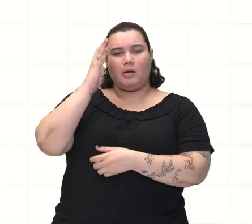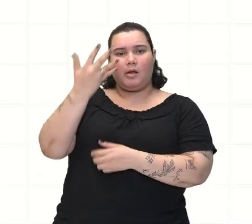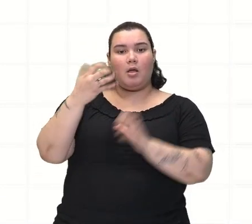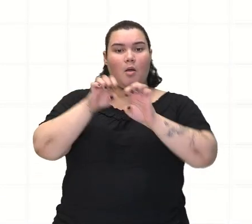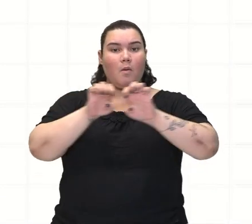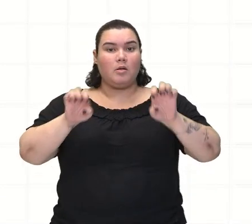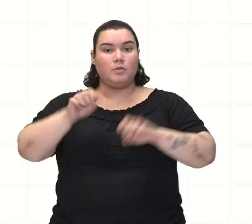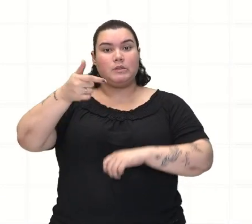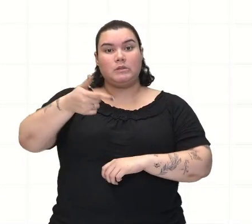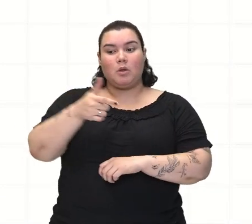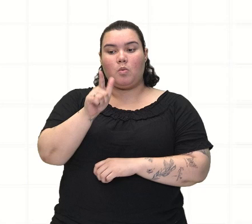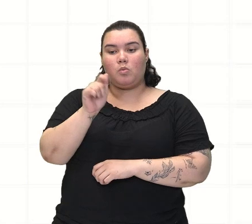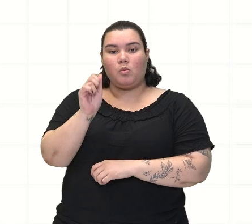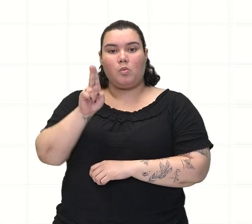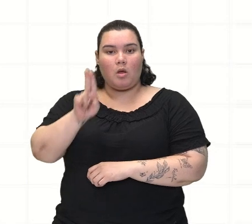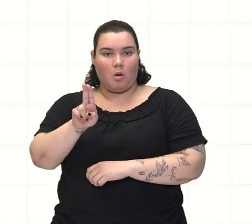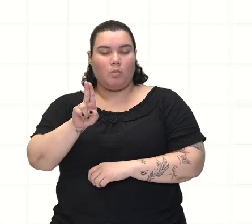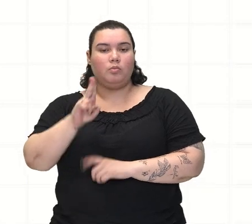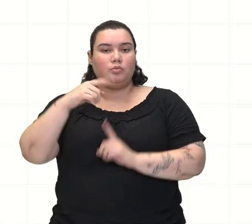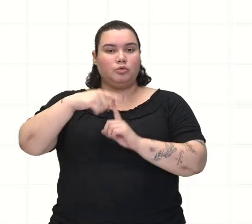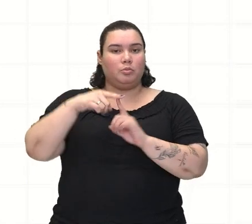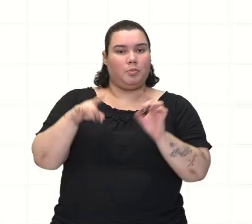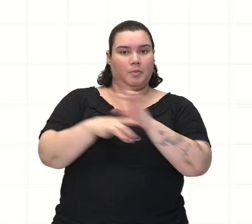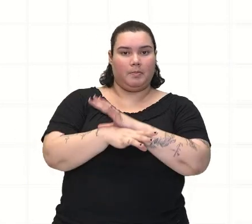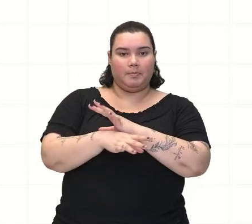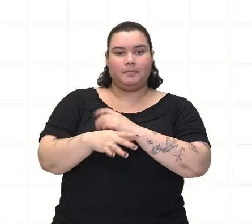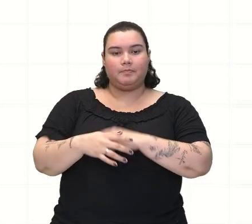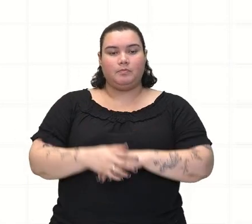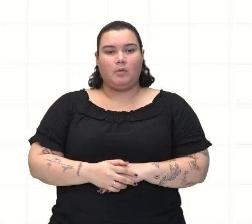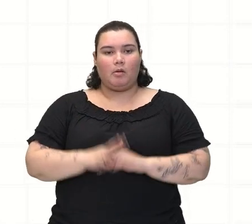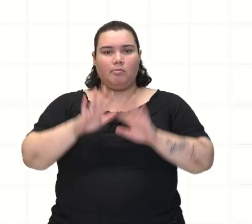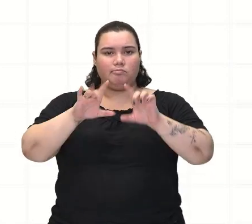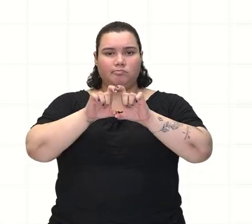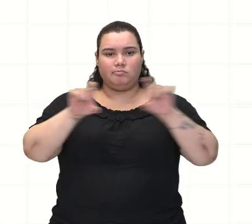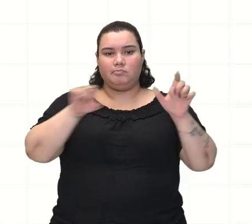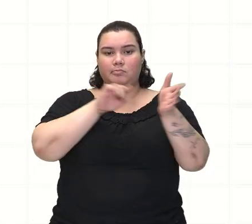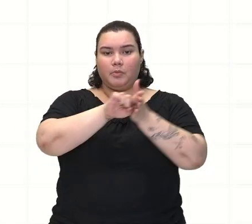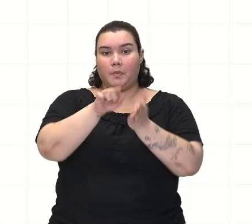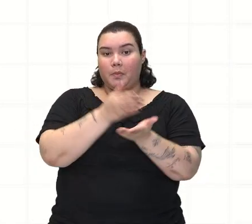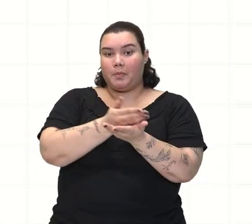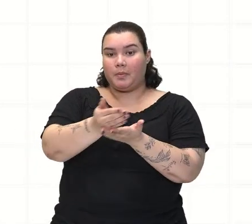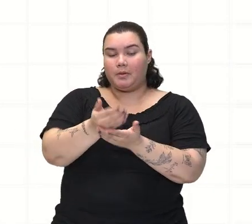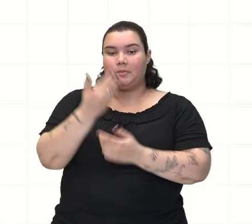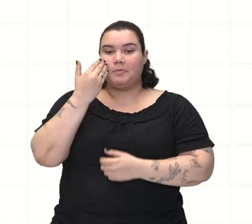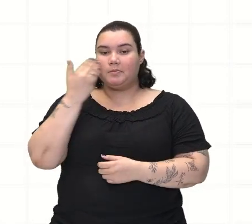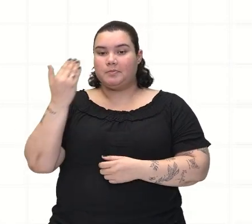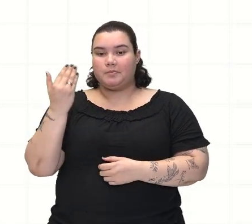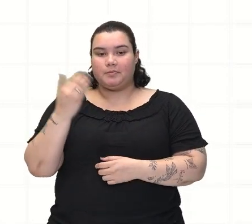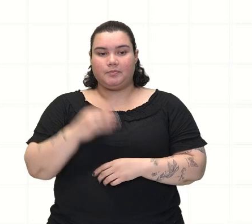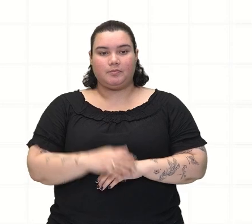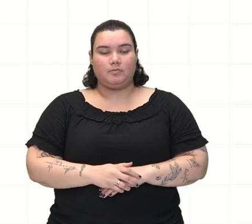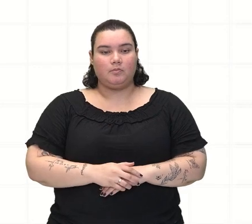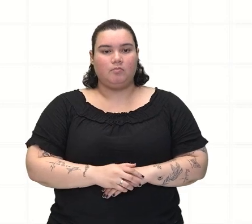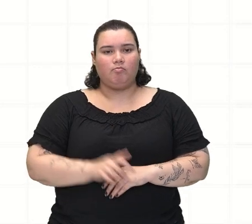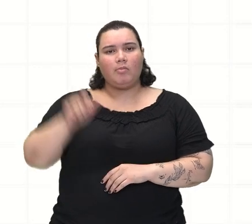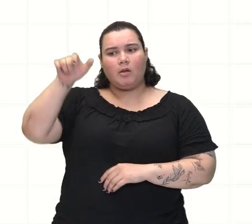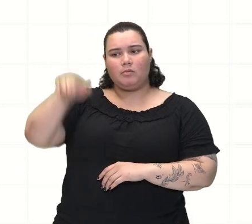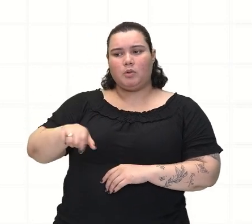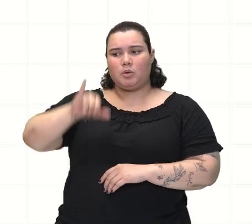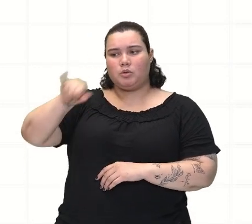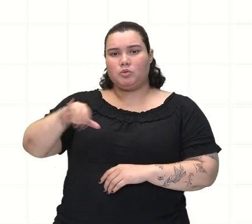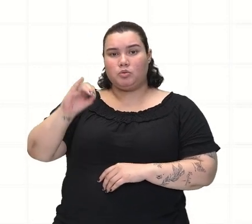do segundo grau completa. E aí nós temos uma questão inicial que diz o seguinte: João